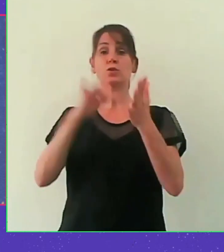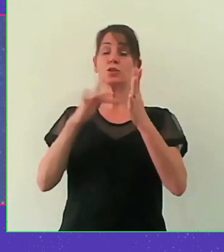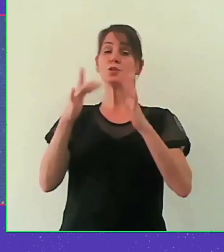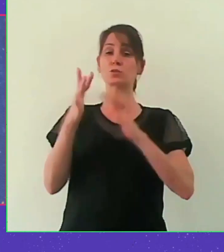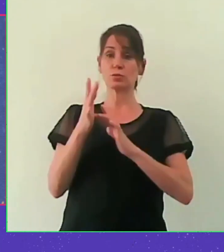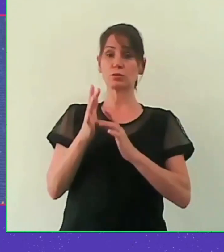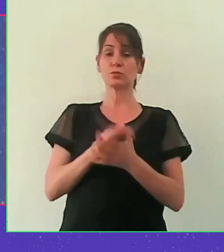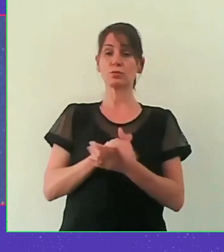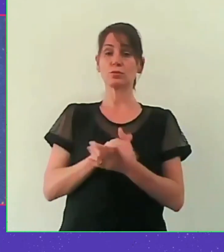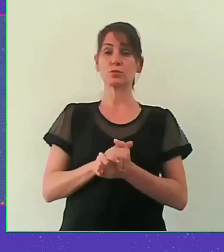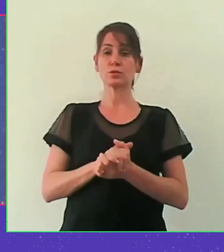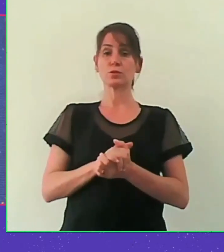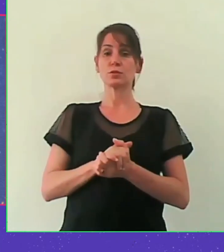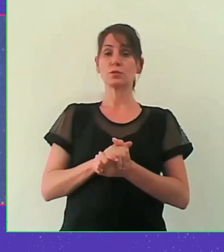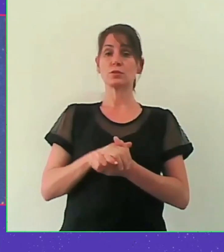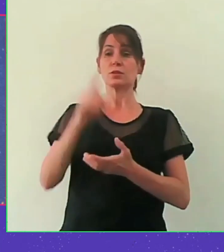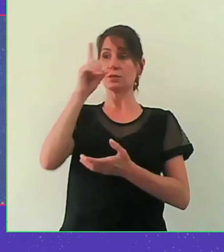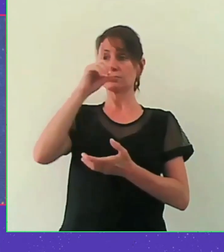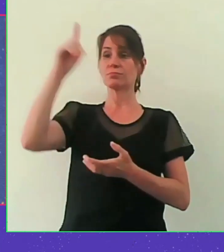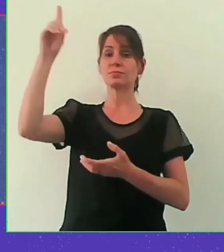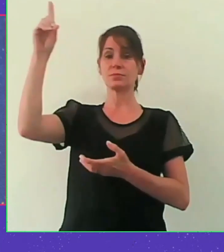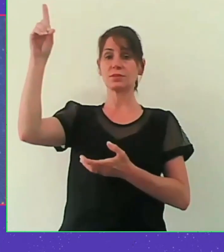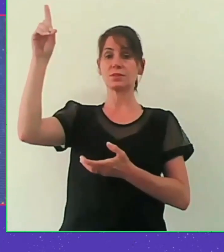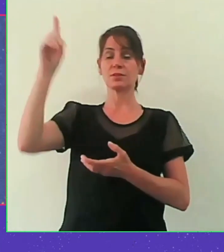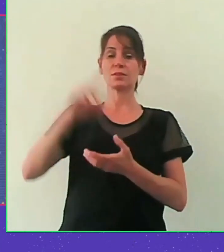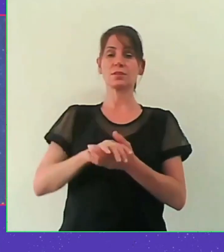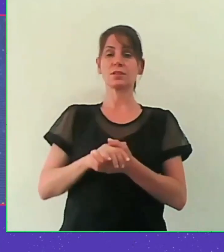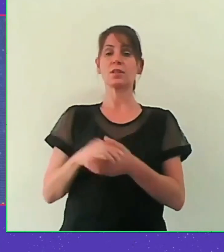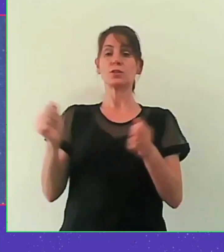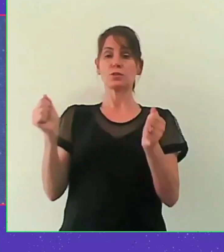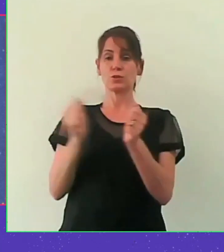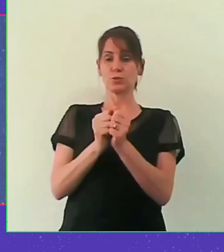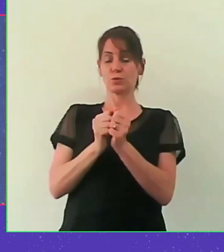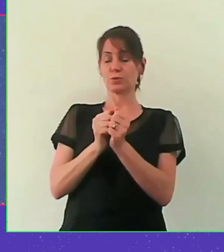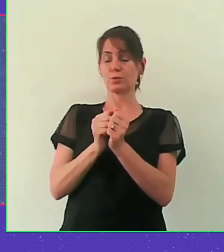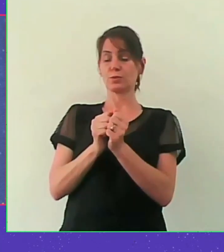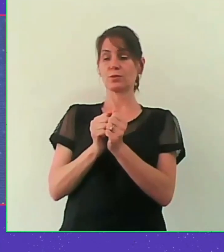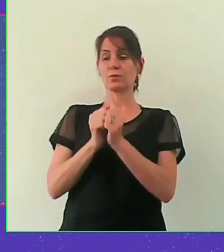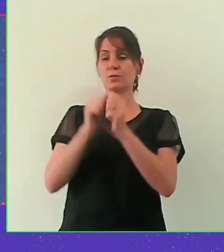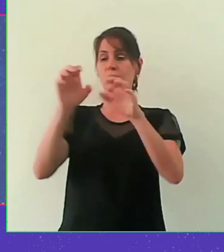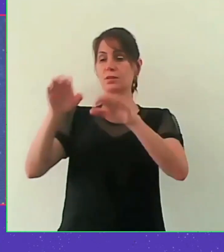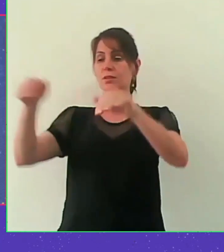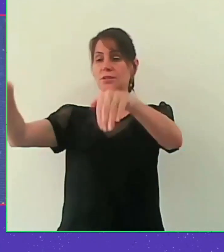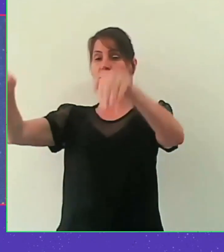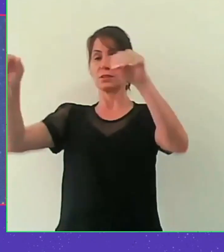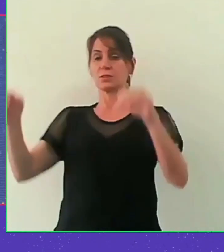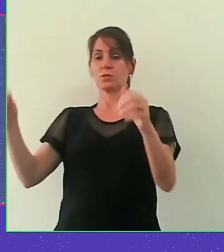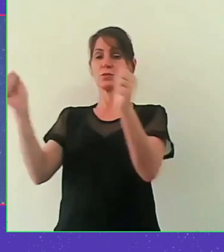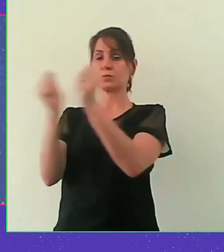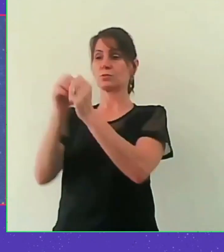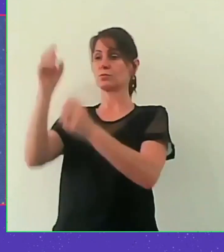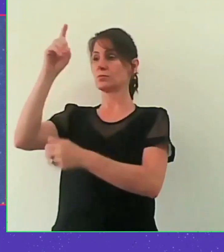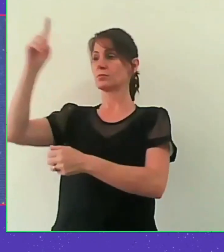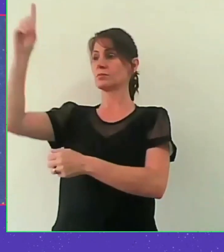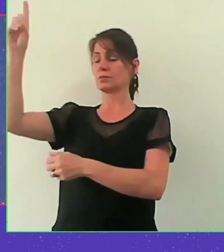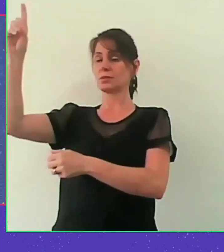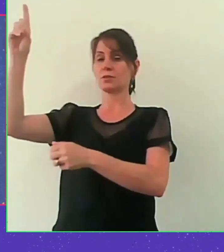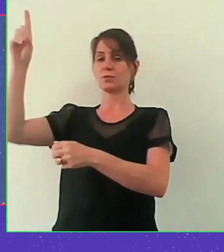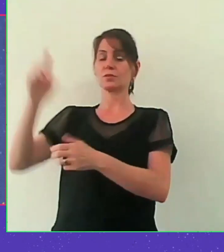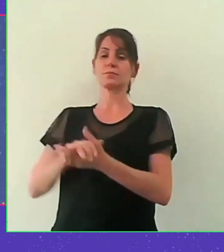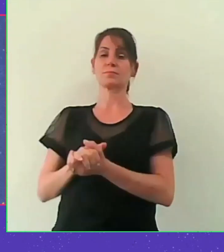foi recebido no céu e assentou-se à destra de Deus. E eles, tendo